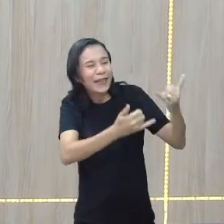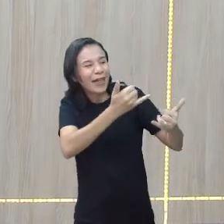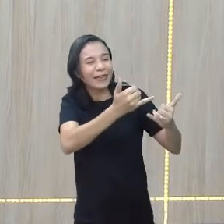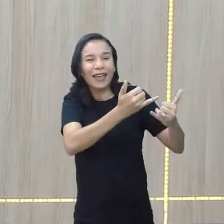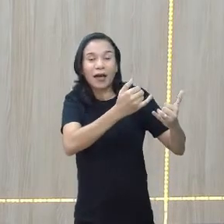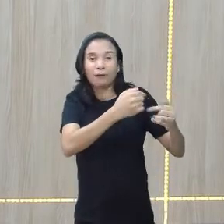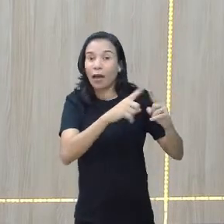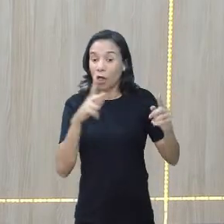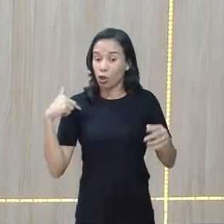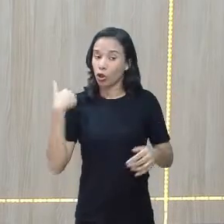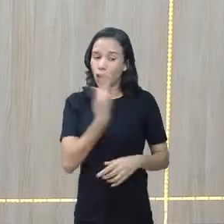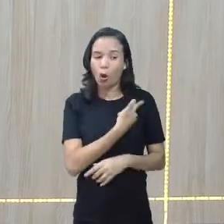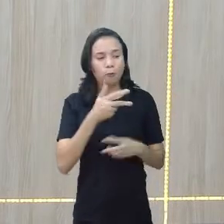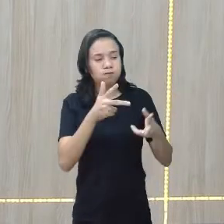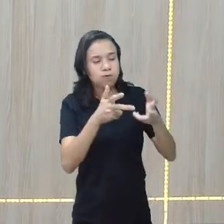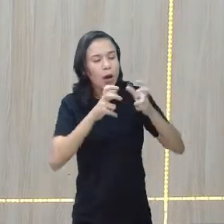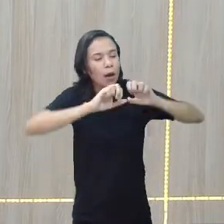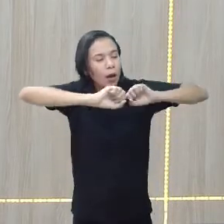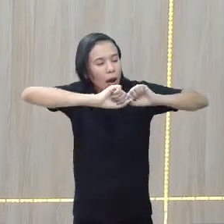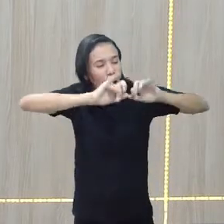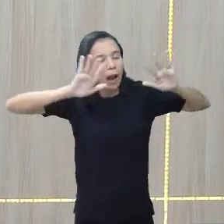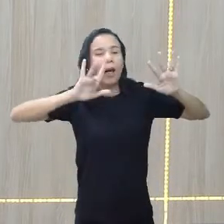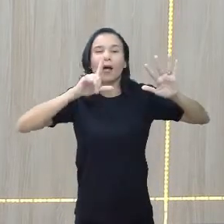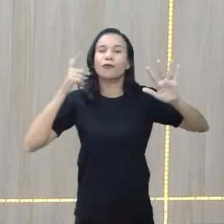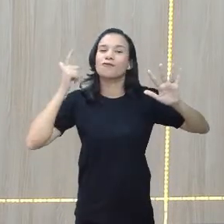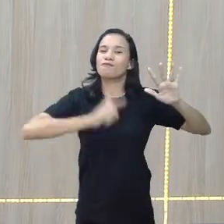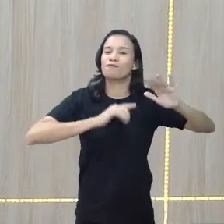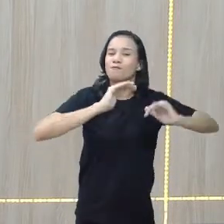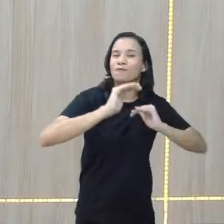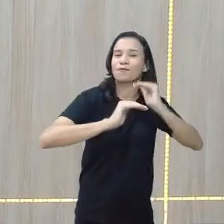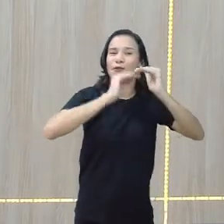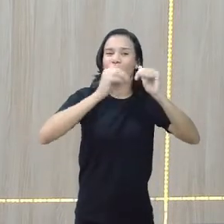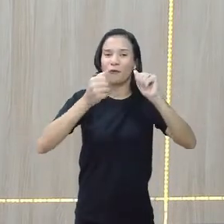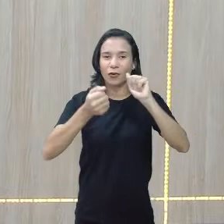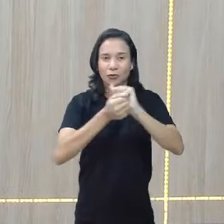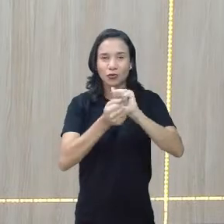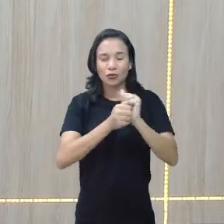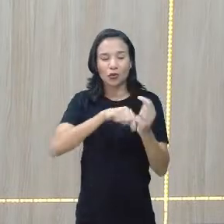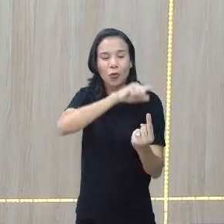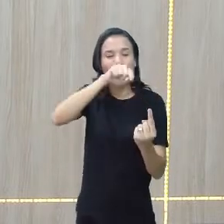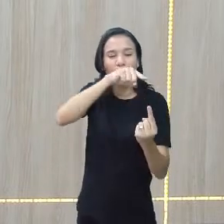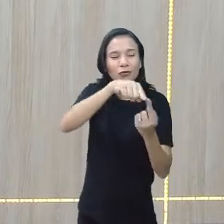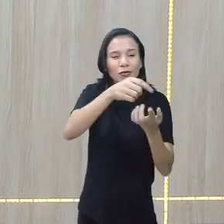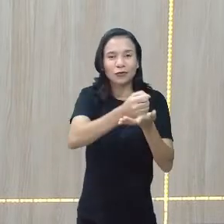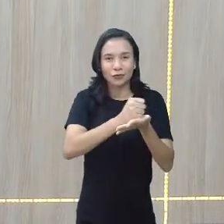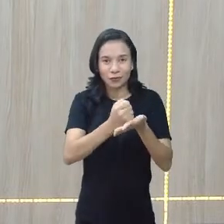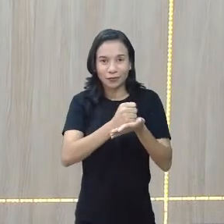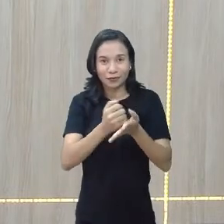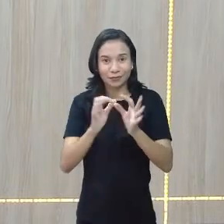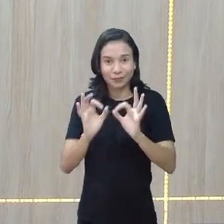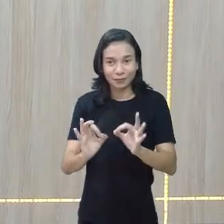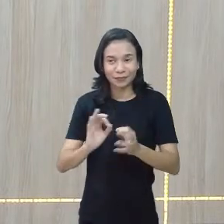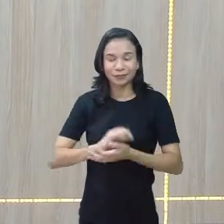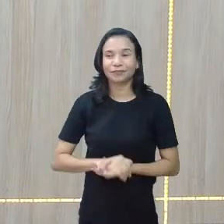para a gente está muito claro o que a gente precisa, o que a gente quer com aquele jogo, com a utilização daquele jogo.